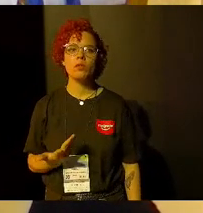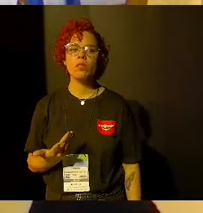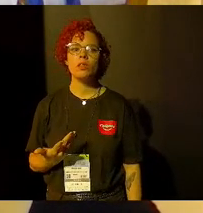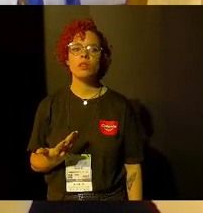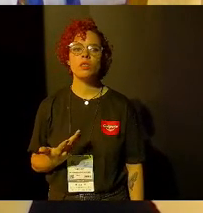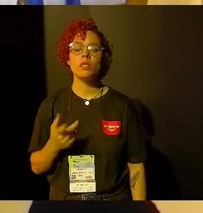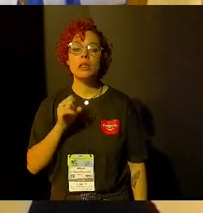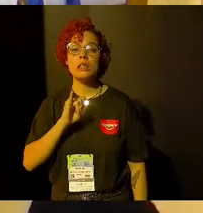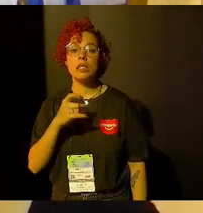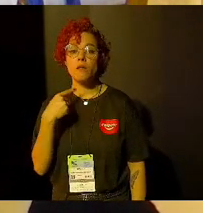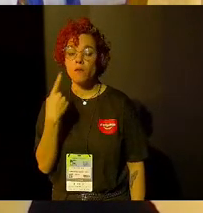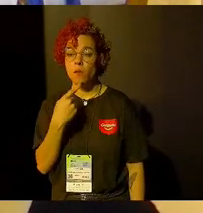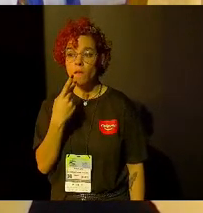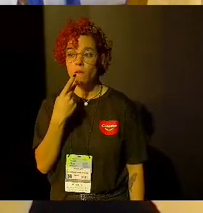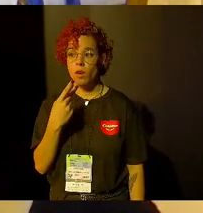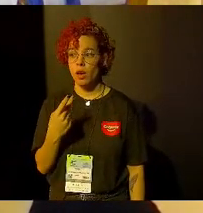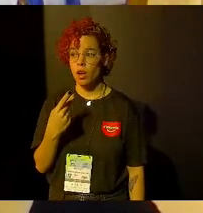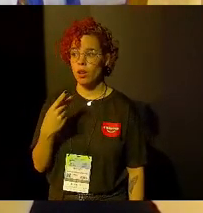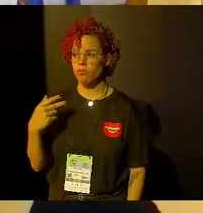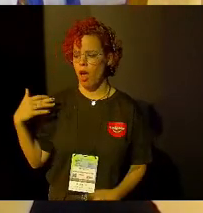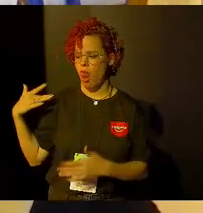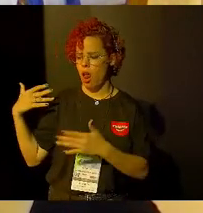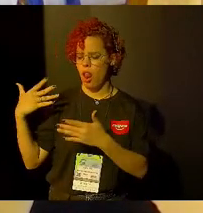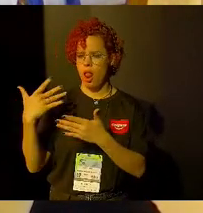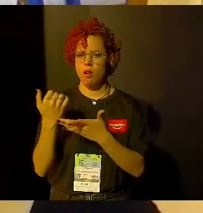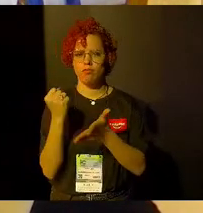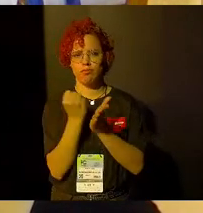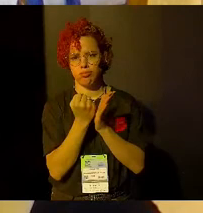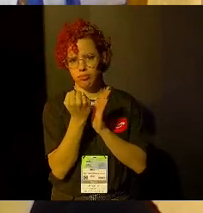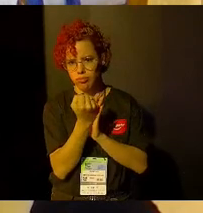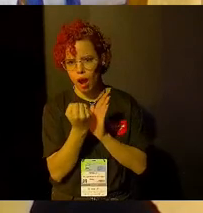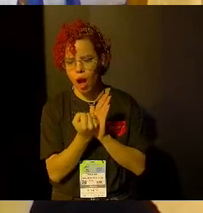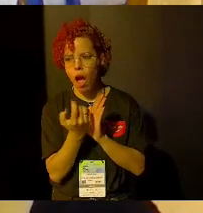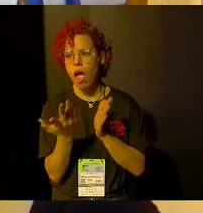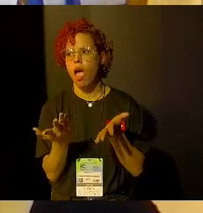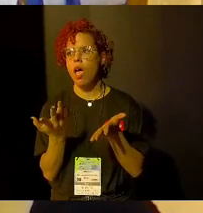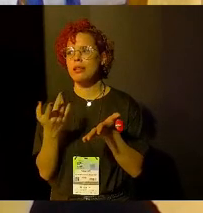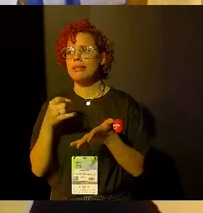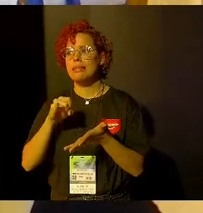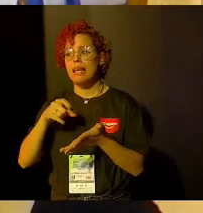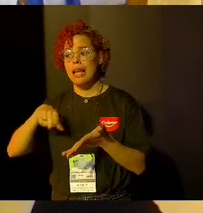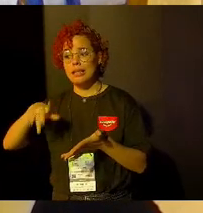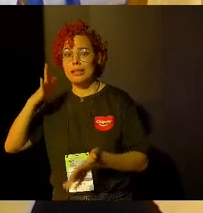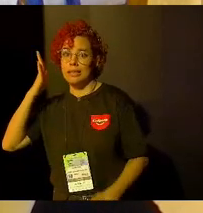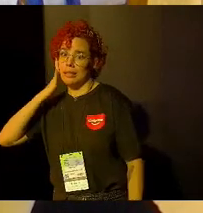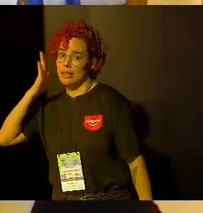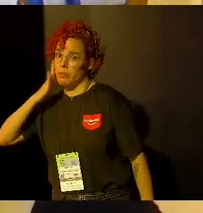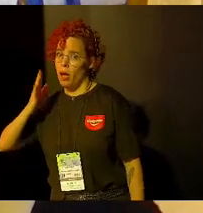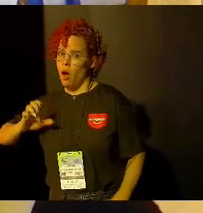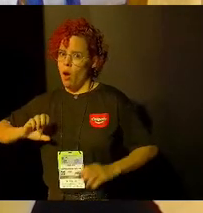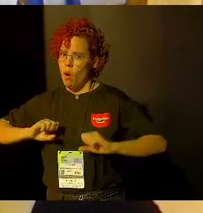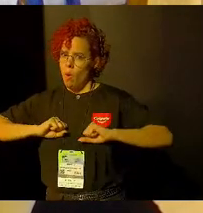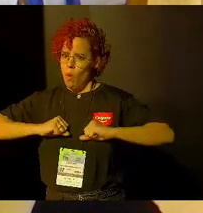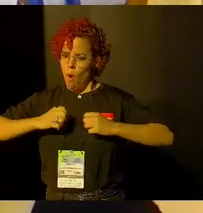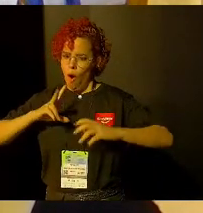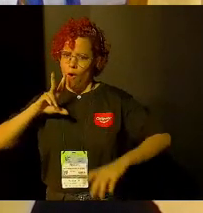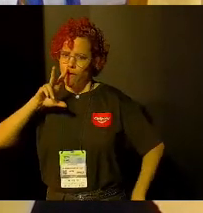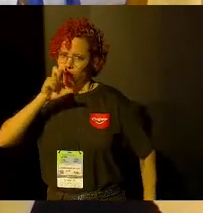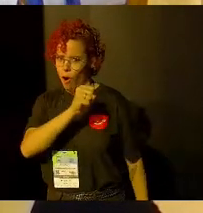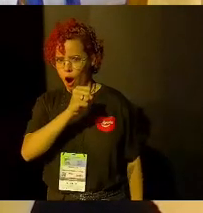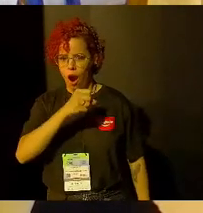se a gente deixar os pretos se reunindo ao longo dos séculos se eles estiverem noção da força e da quantidade